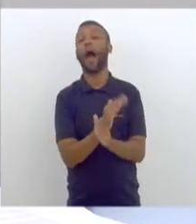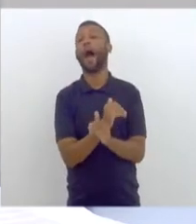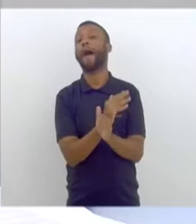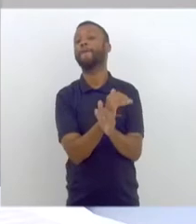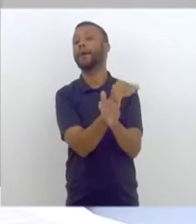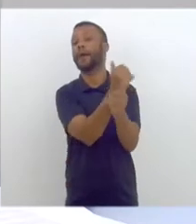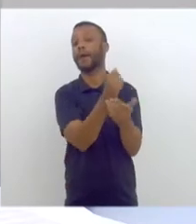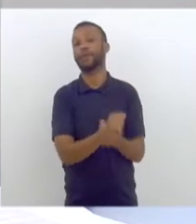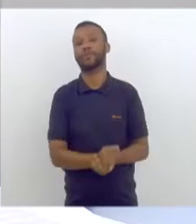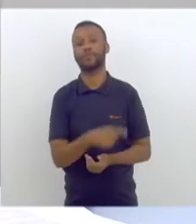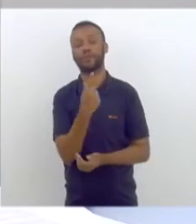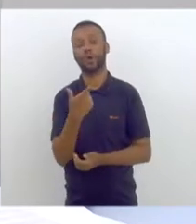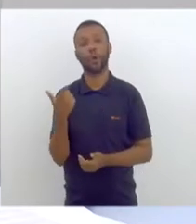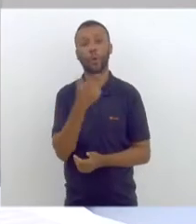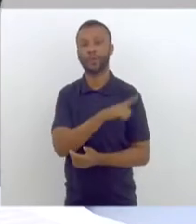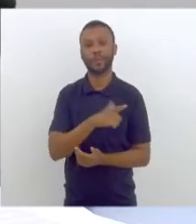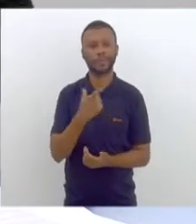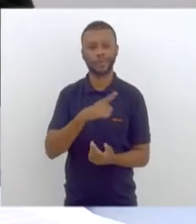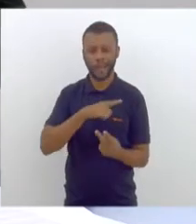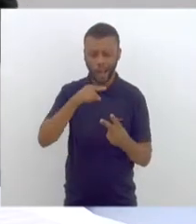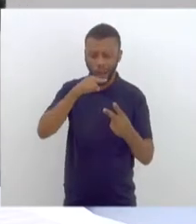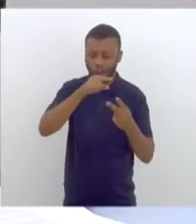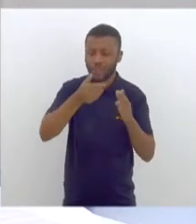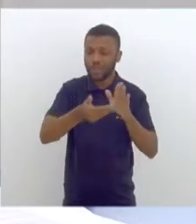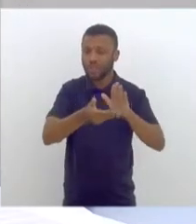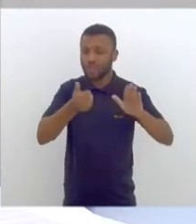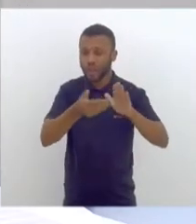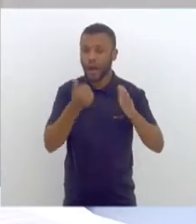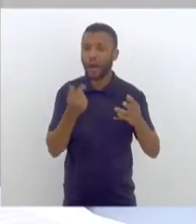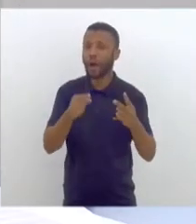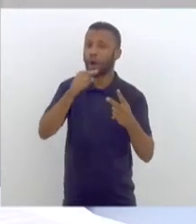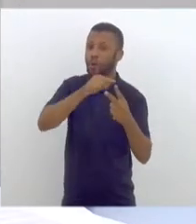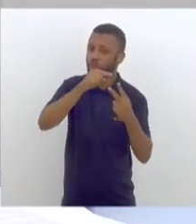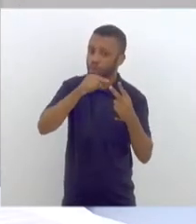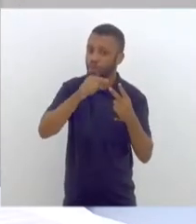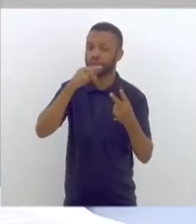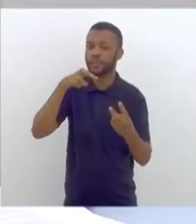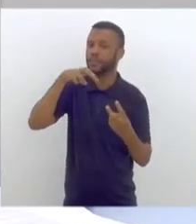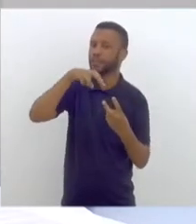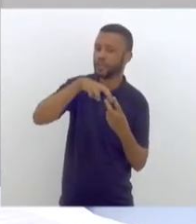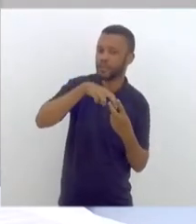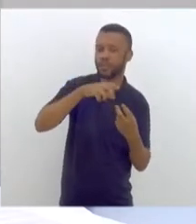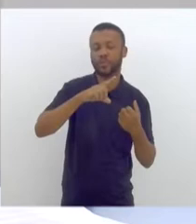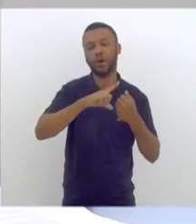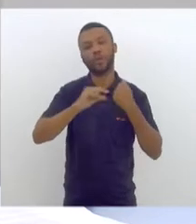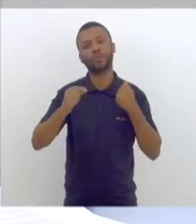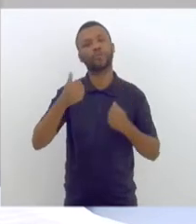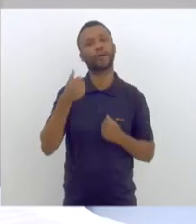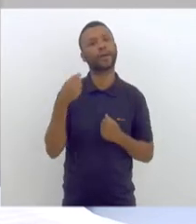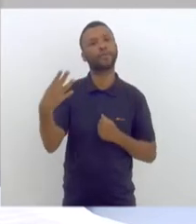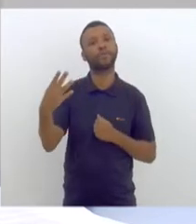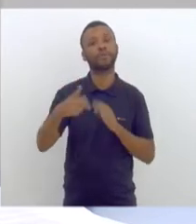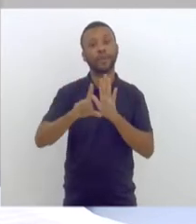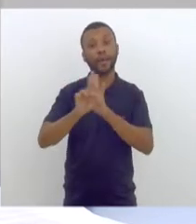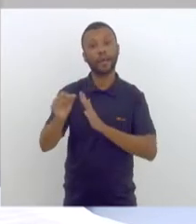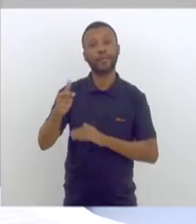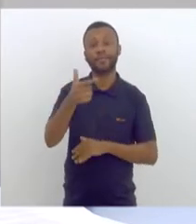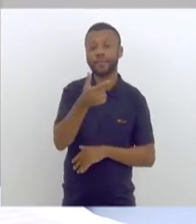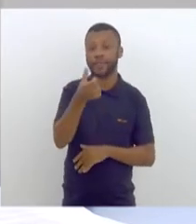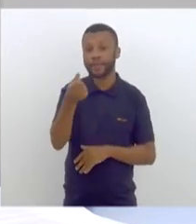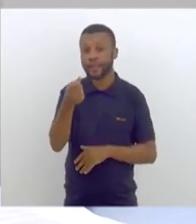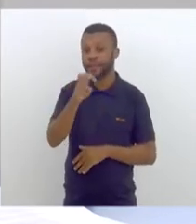alterar lá os dois incisos suprimir os dois incisos do Artigo 14 da lei 265796